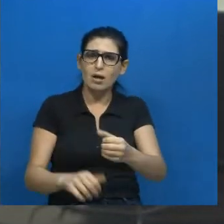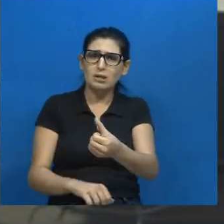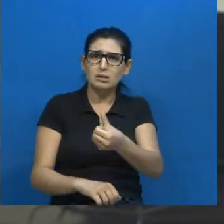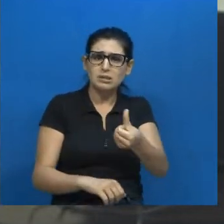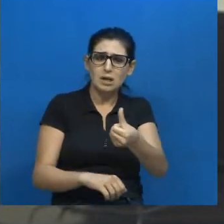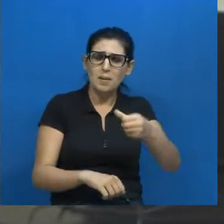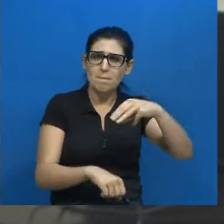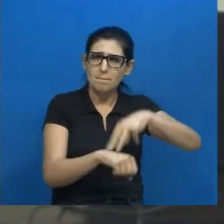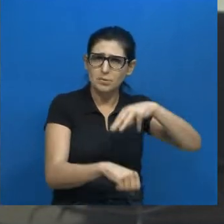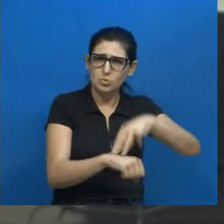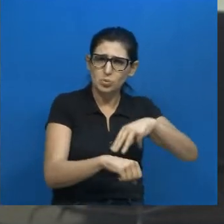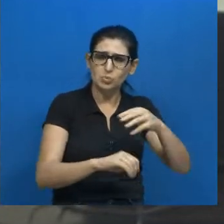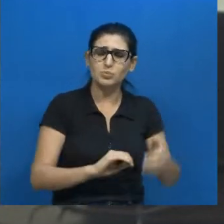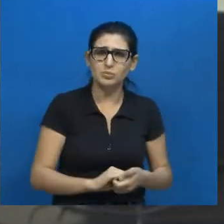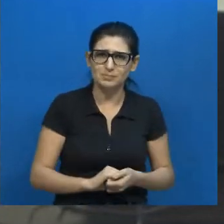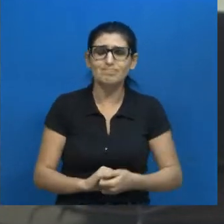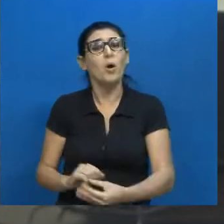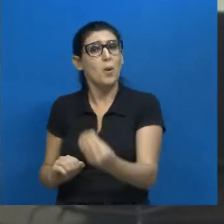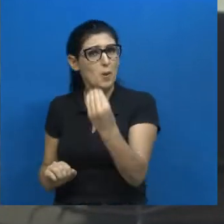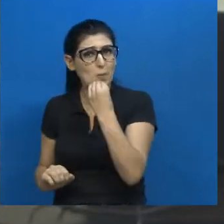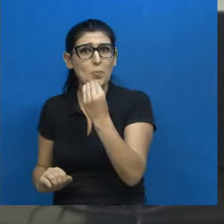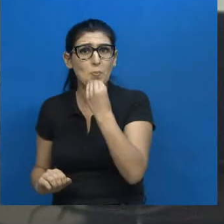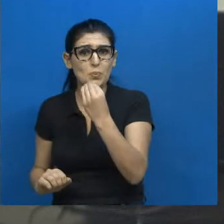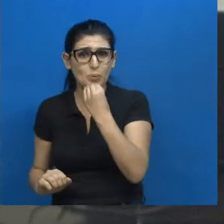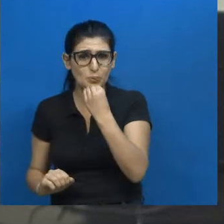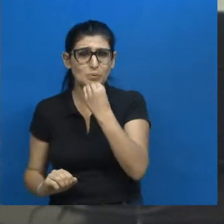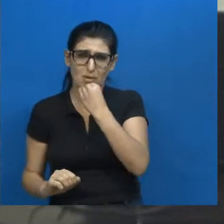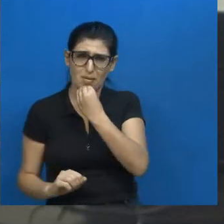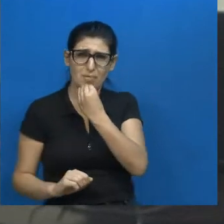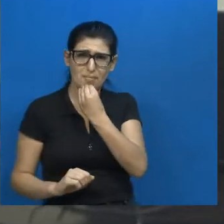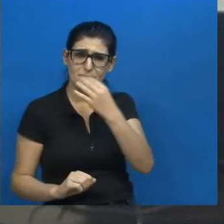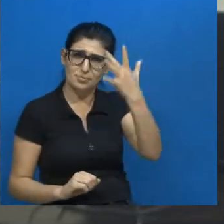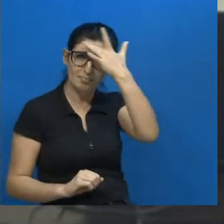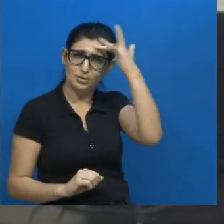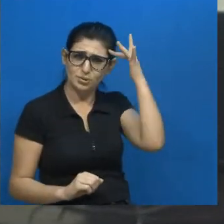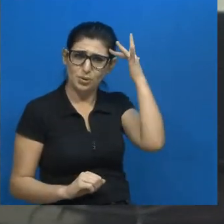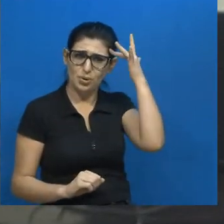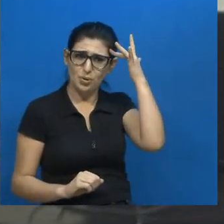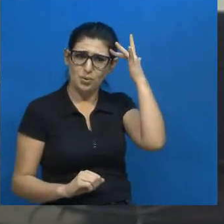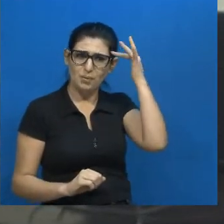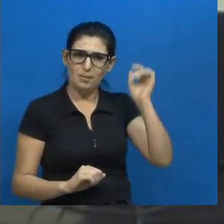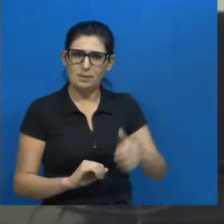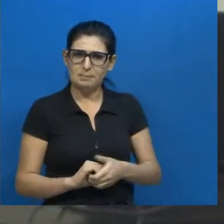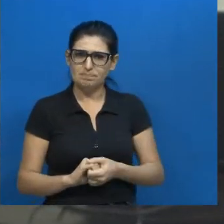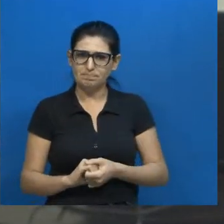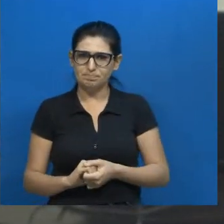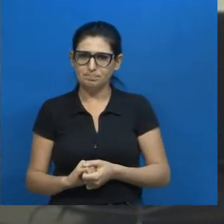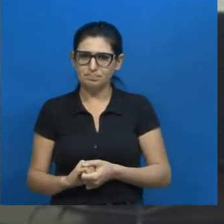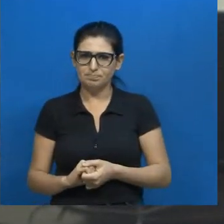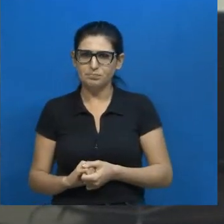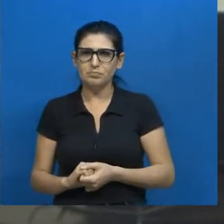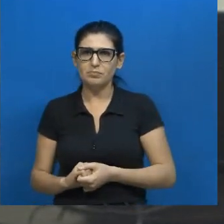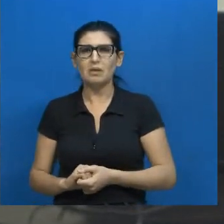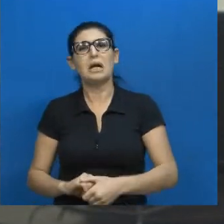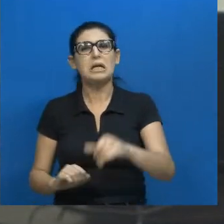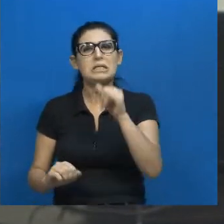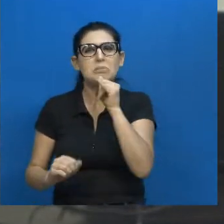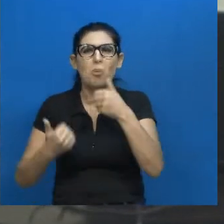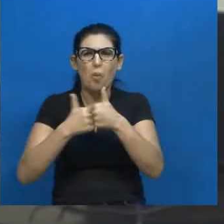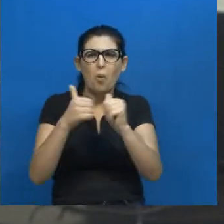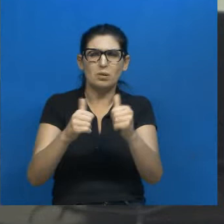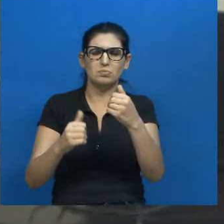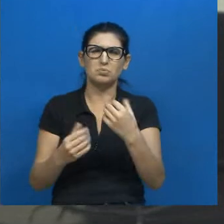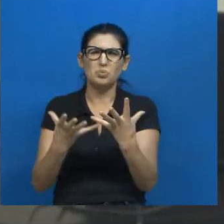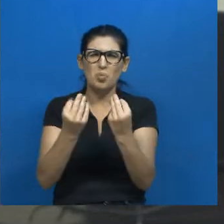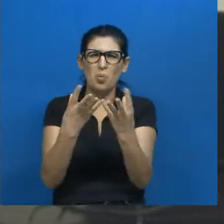A população, daí o que é? Dá oportunidade para o cara, ele diminui, fala assim, o ônibus lotado, né? Que às vezes o